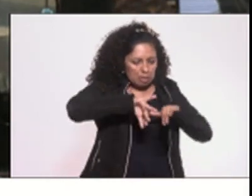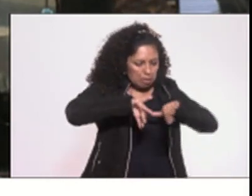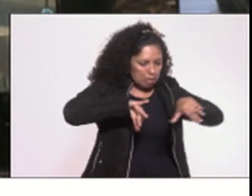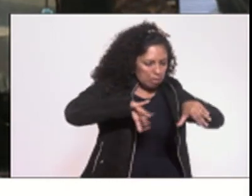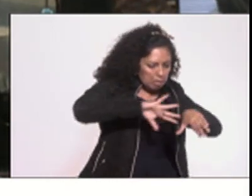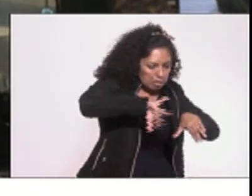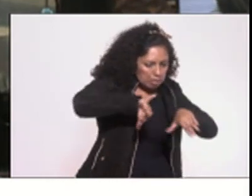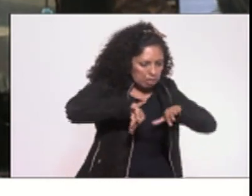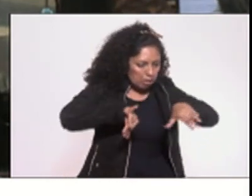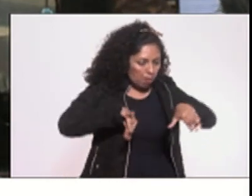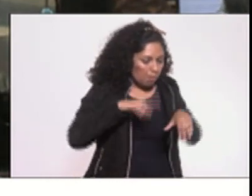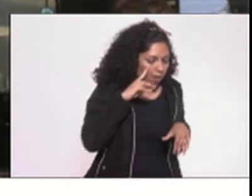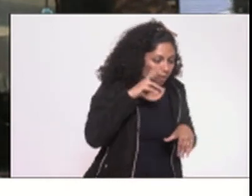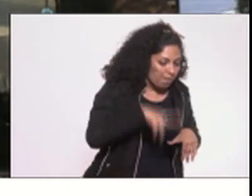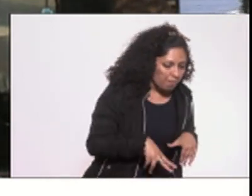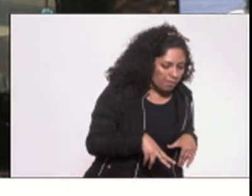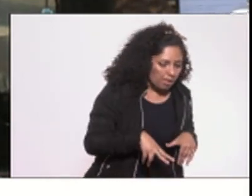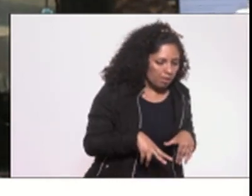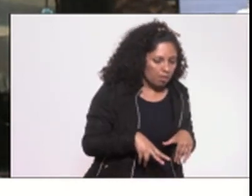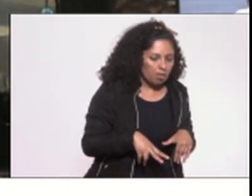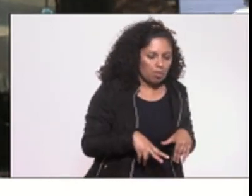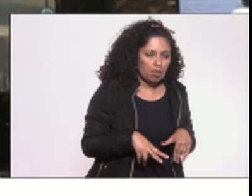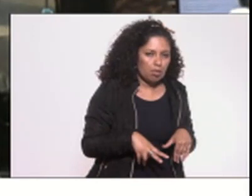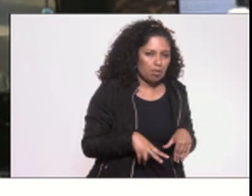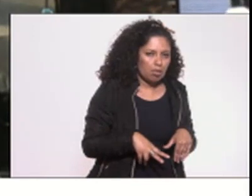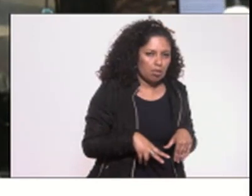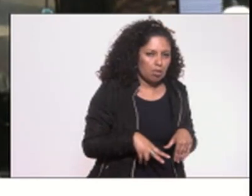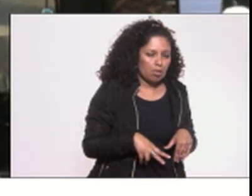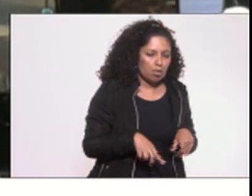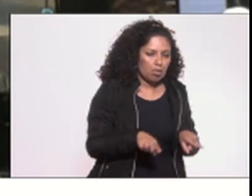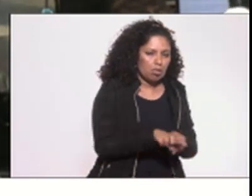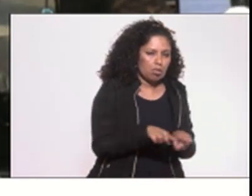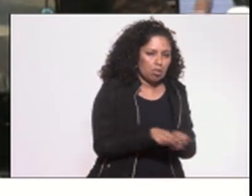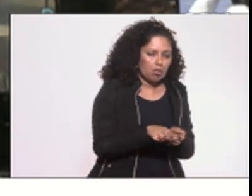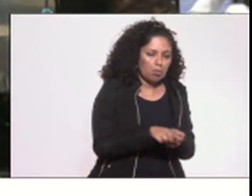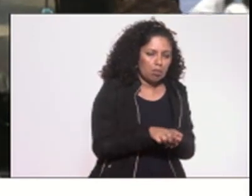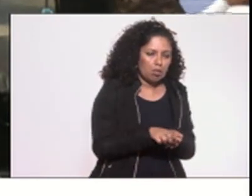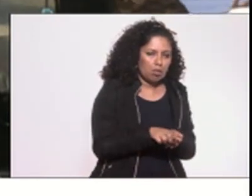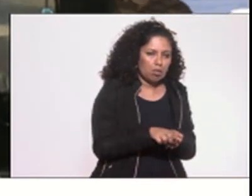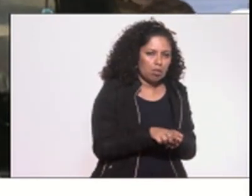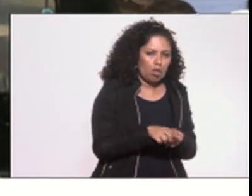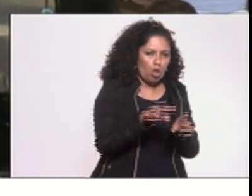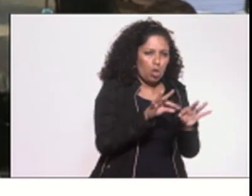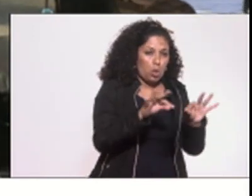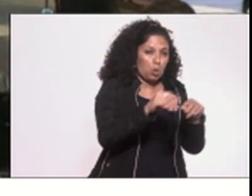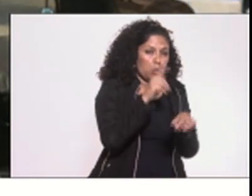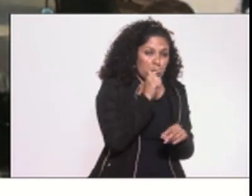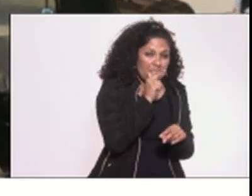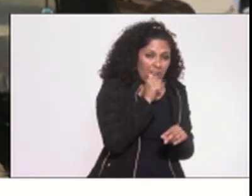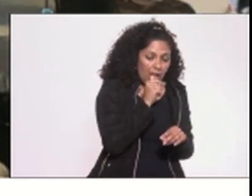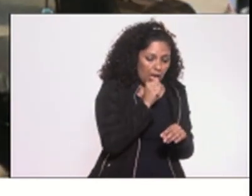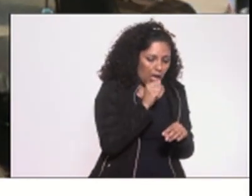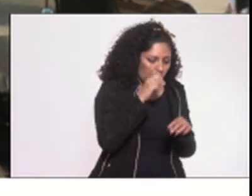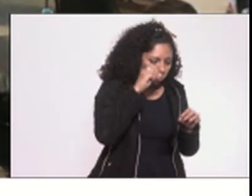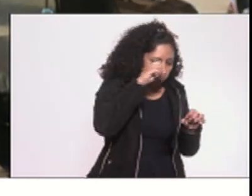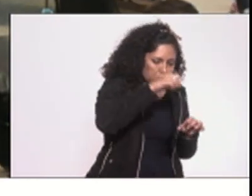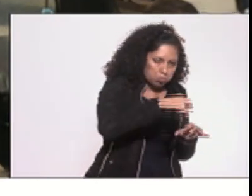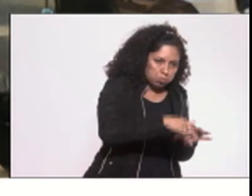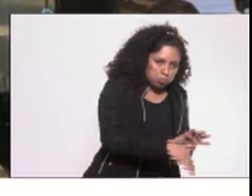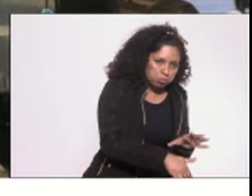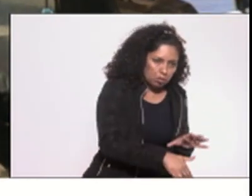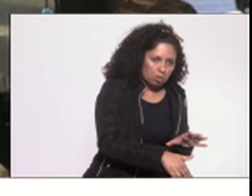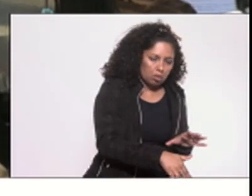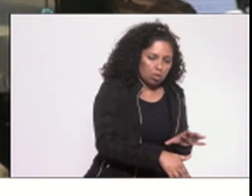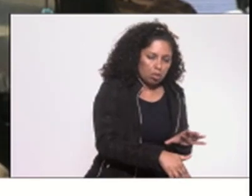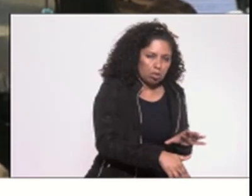uma aeração no solo e ainda faz com que toda a água que é depositada no solo, ao